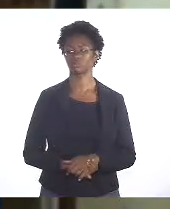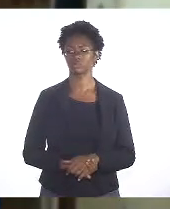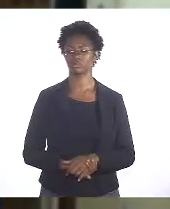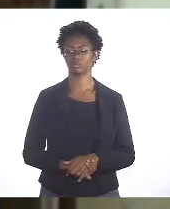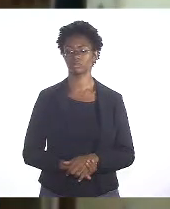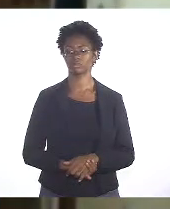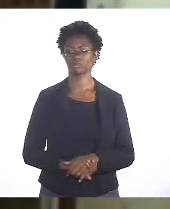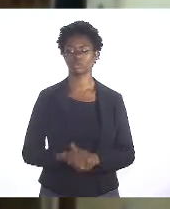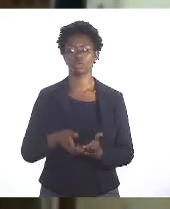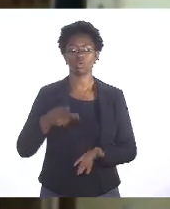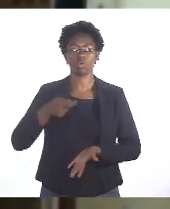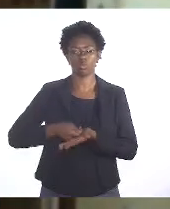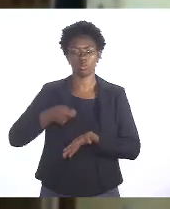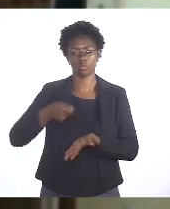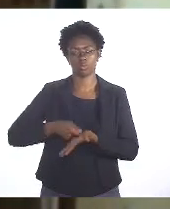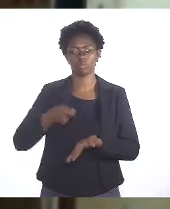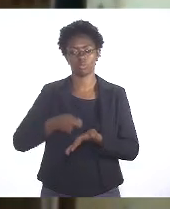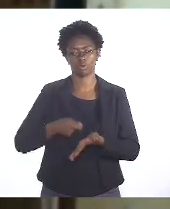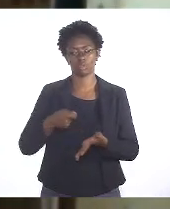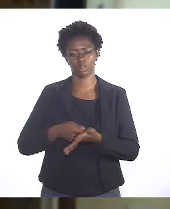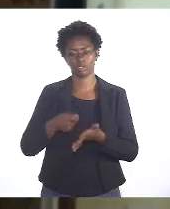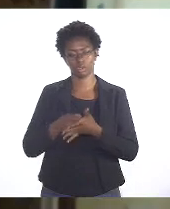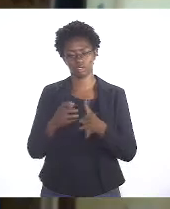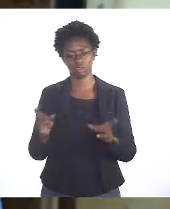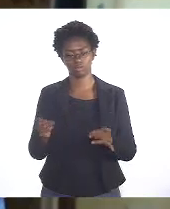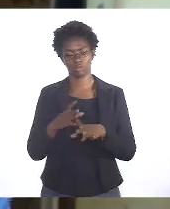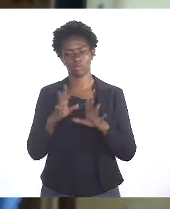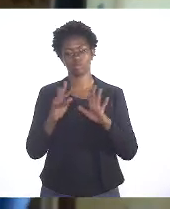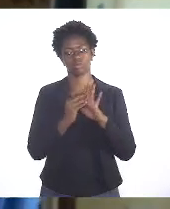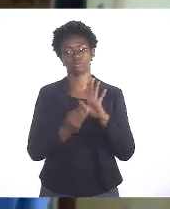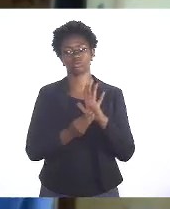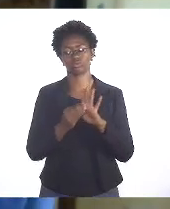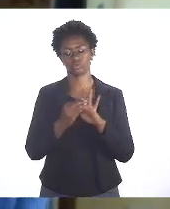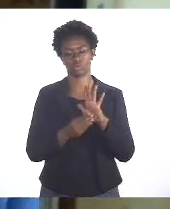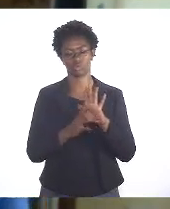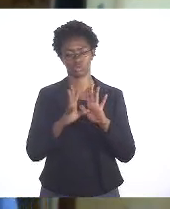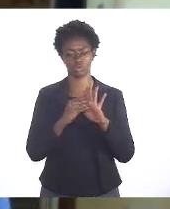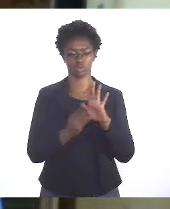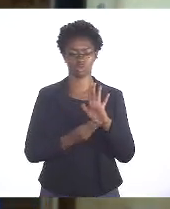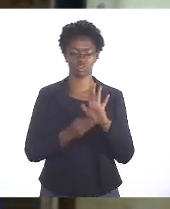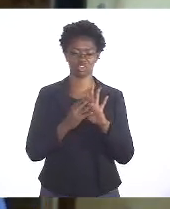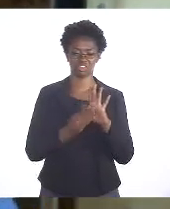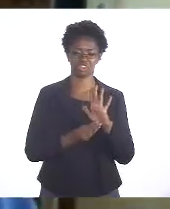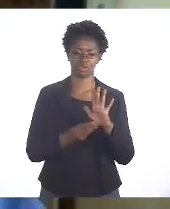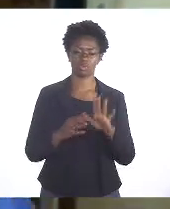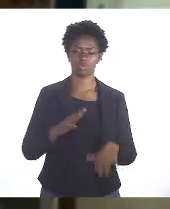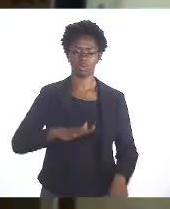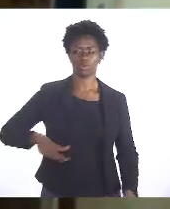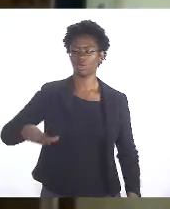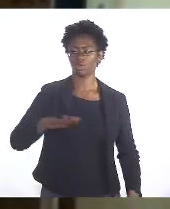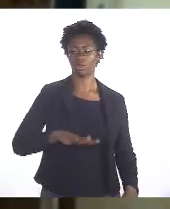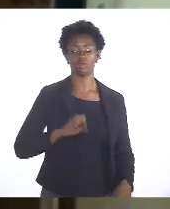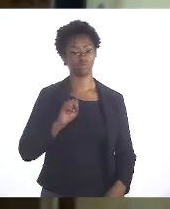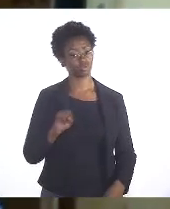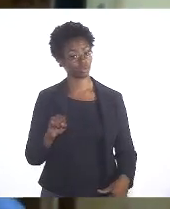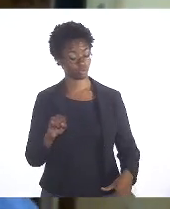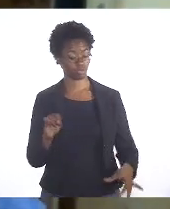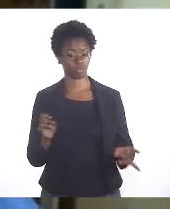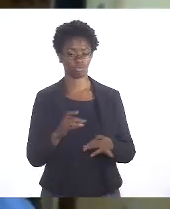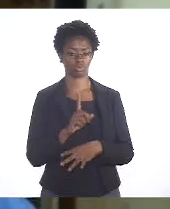à obrigatoriedade de cumprimento do conteúdo local, caso não se cumpra, pagar